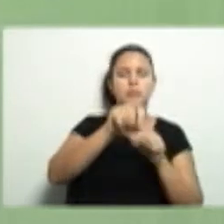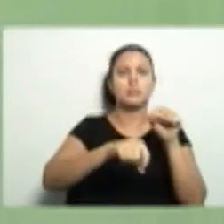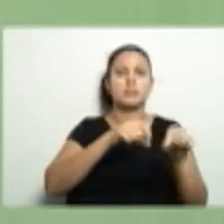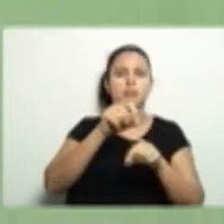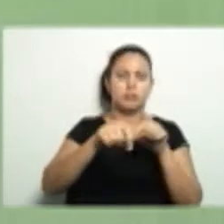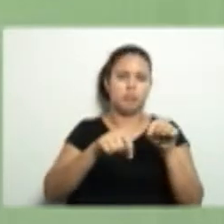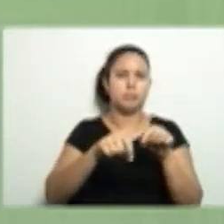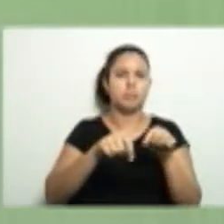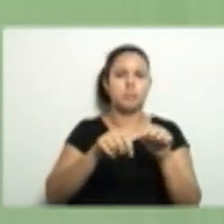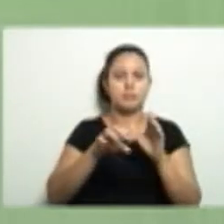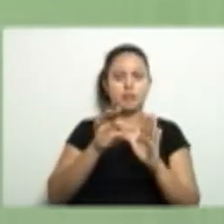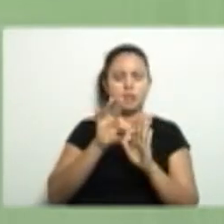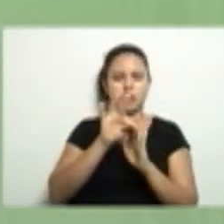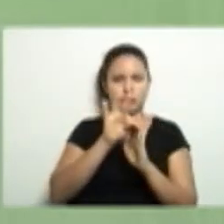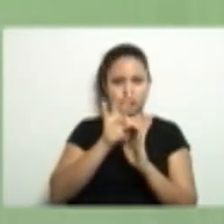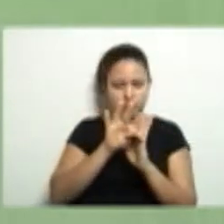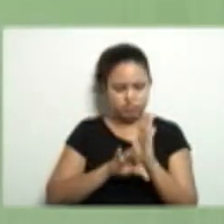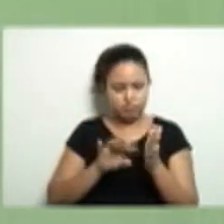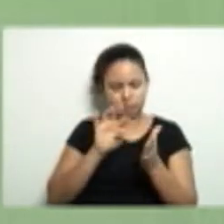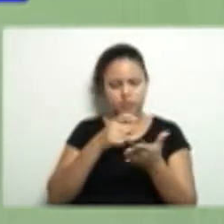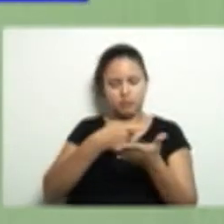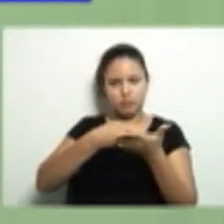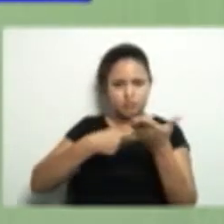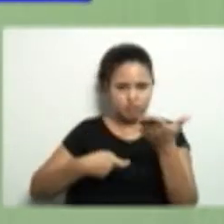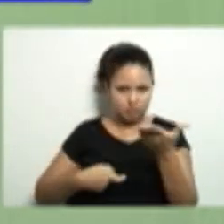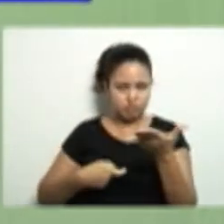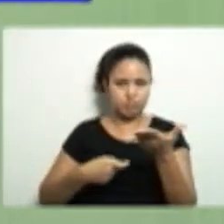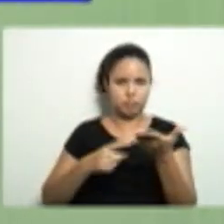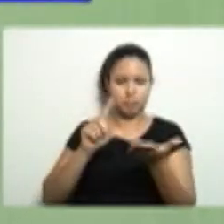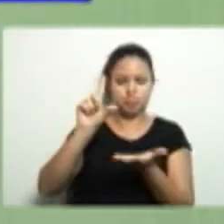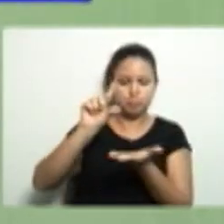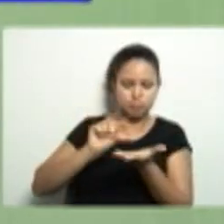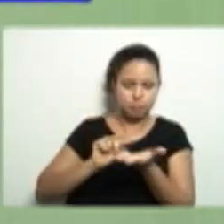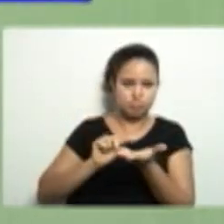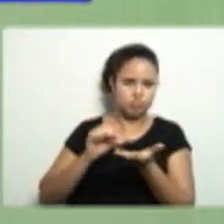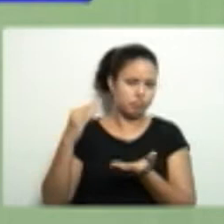de inadimplência entre os sistemas de crédito do país.